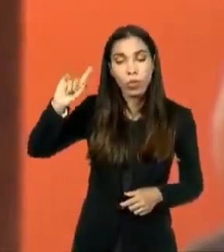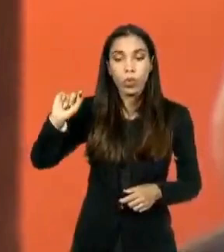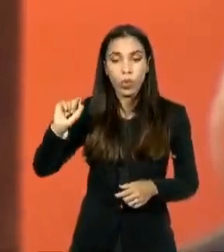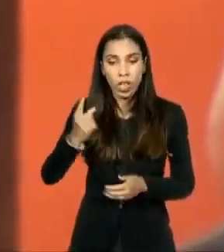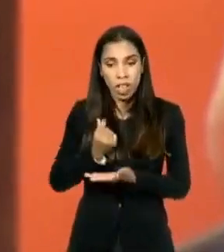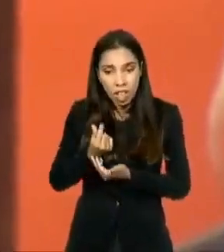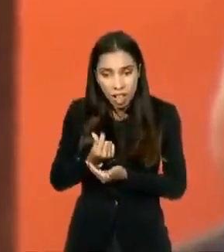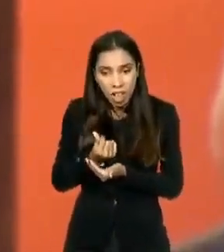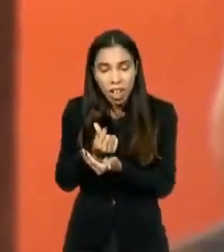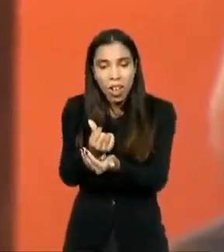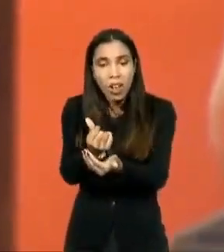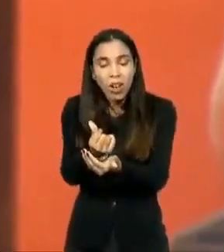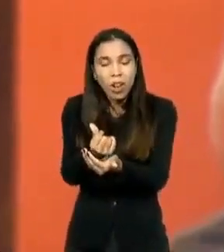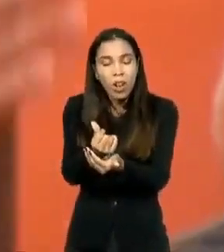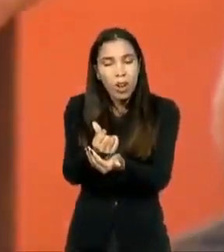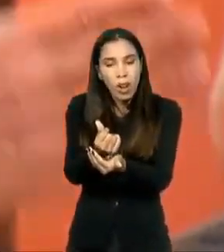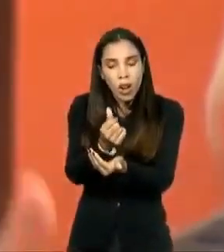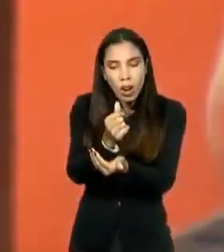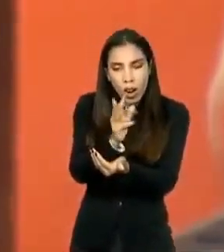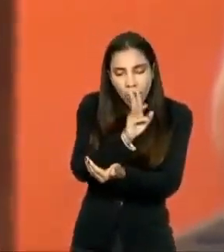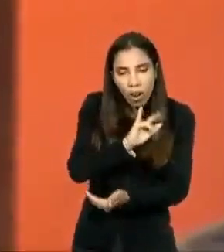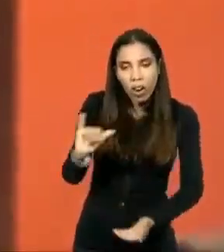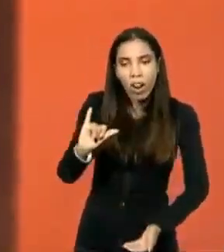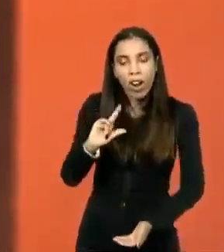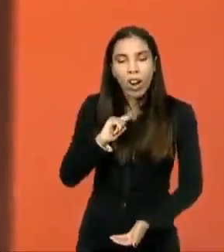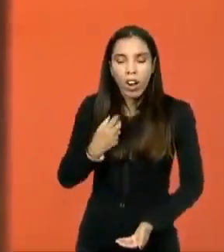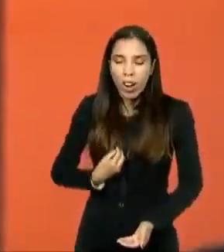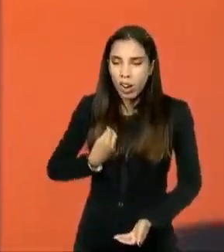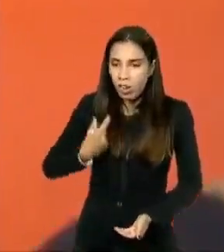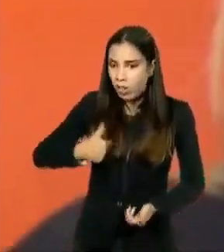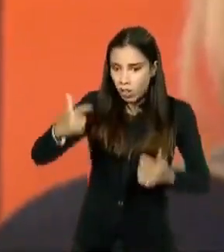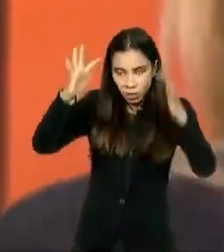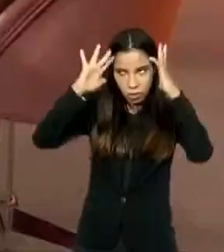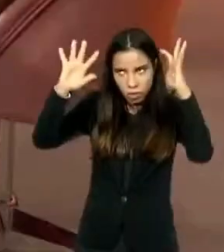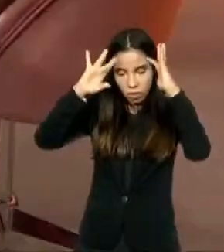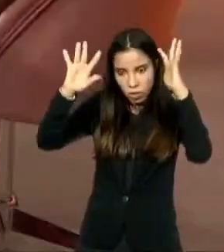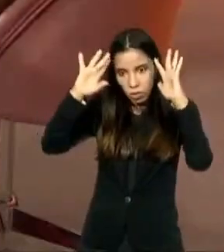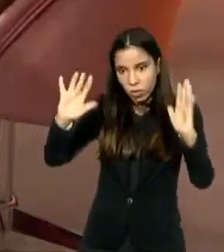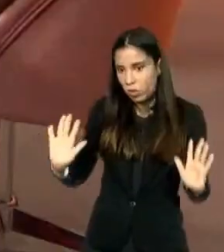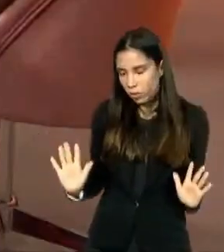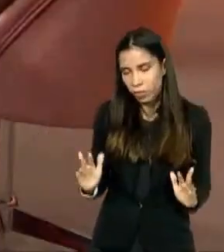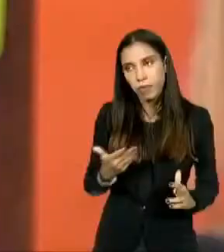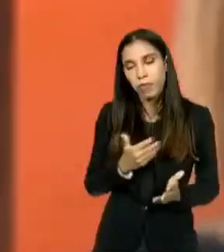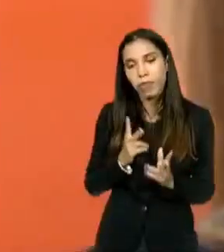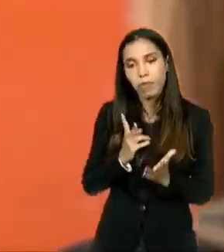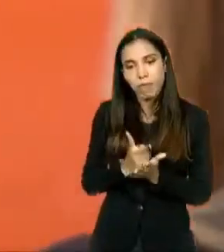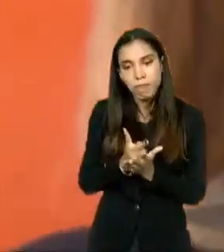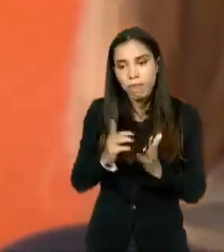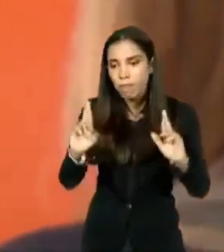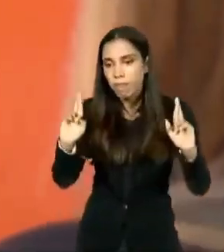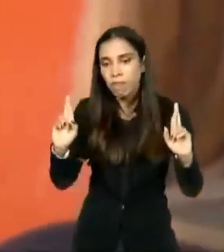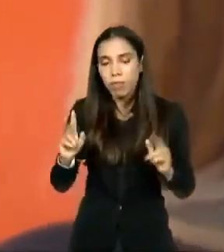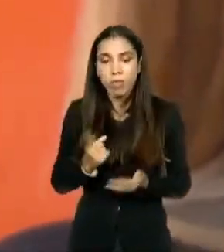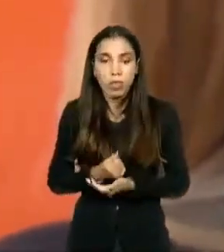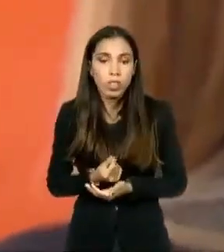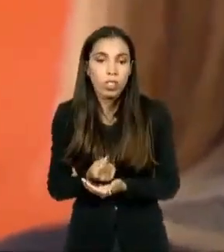capitalismo vai ter e vai... Utopia total, mas continuo torcendo. Que o